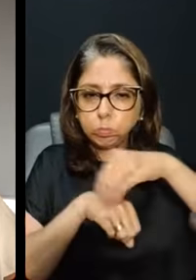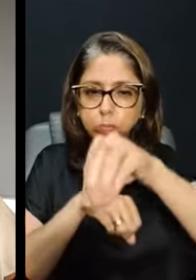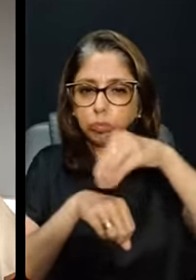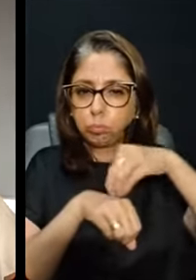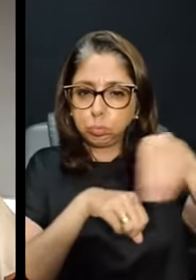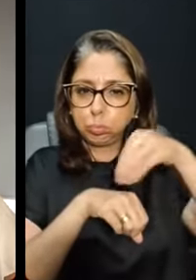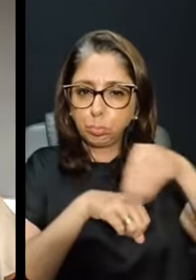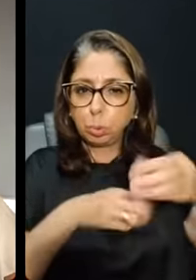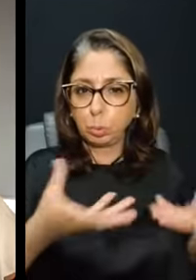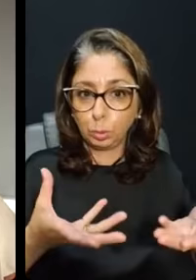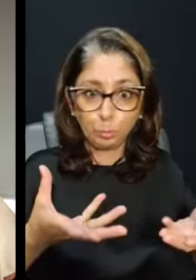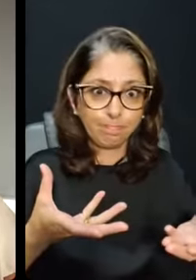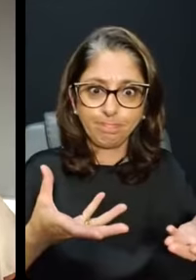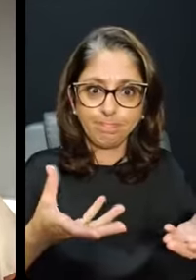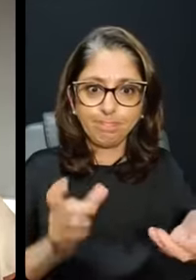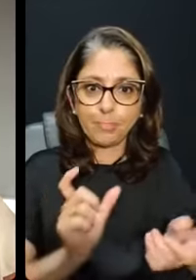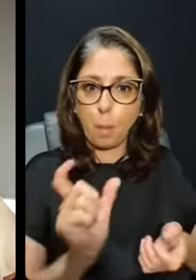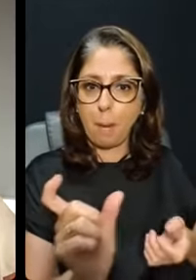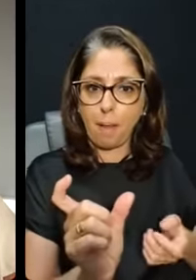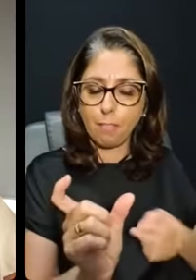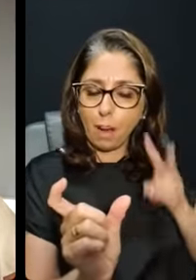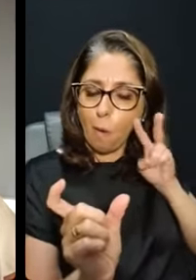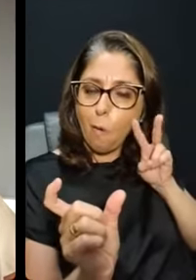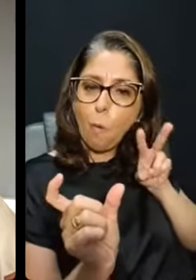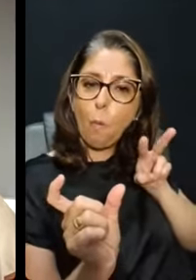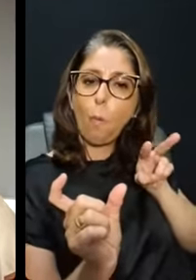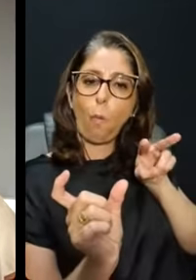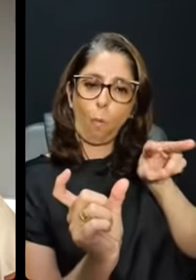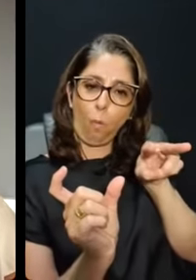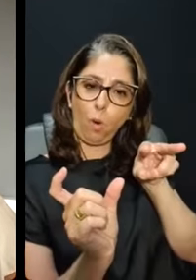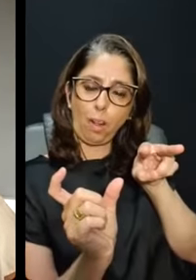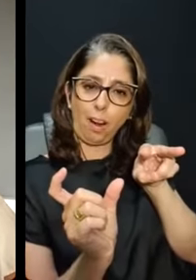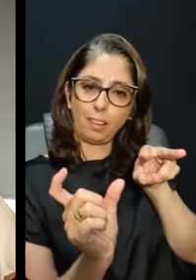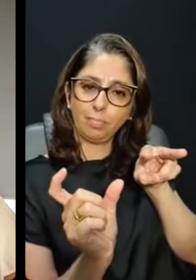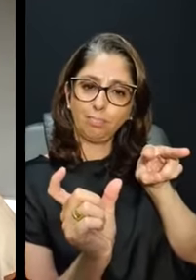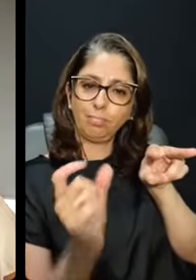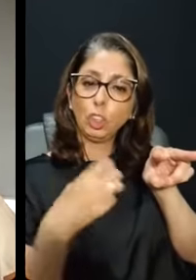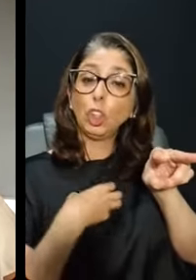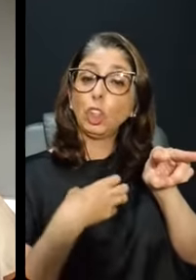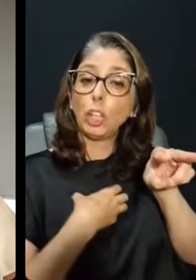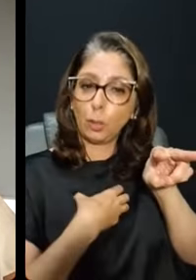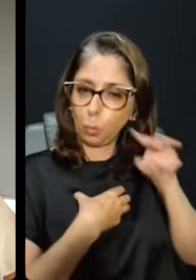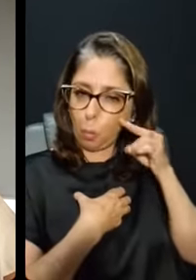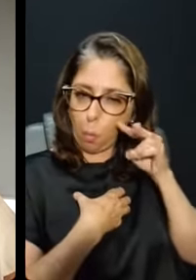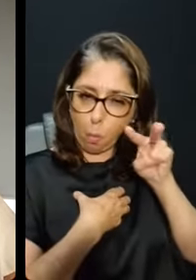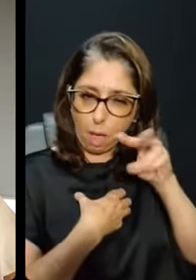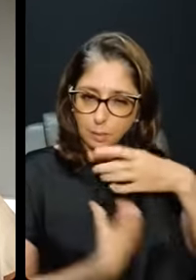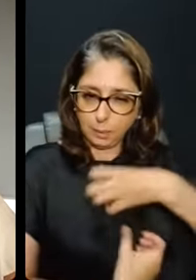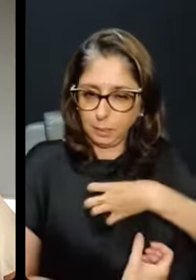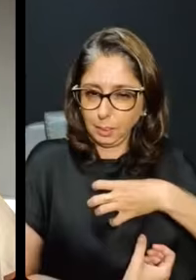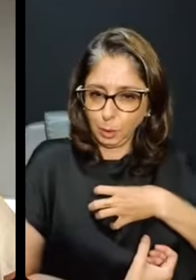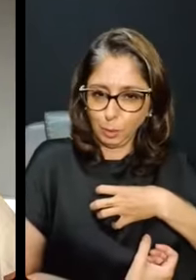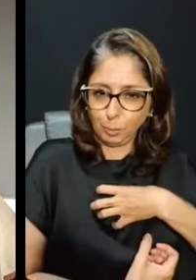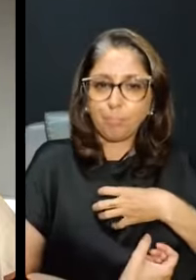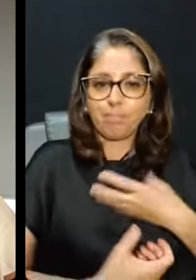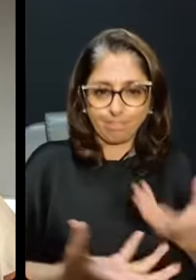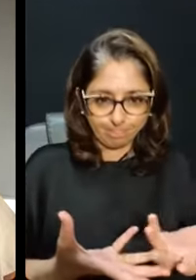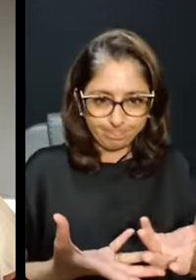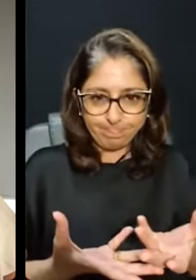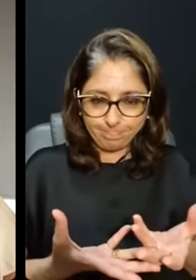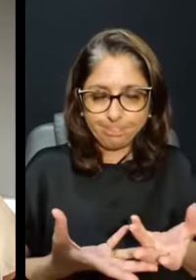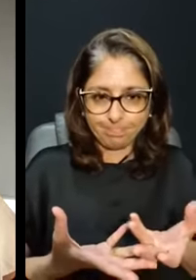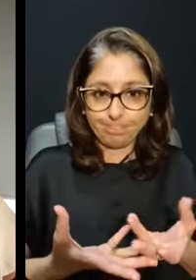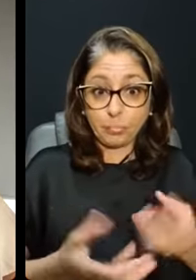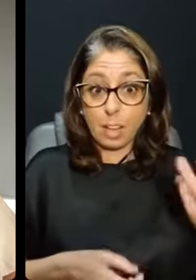olhar. O Olhar Acessível, né, já tá indo para a terceira edição. E é um curso que ele é aberto, assim, eu acho